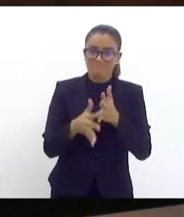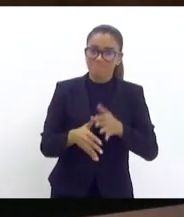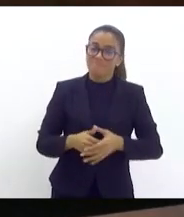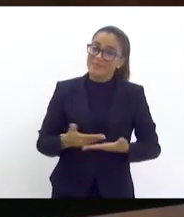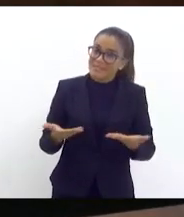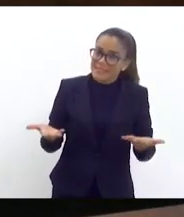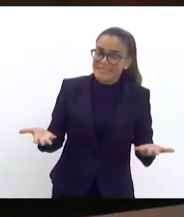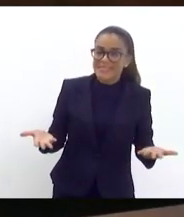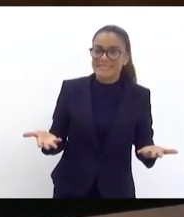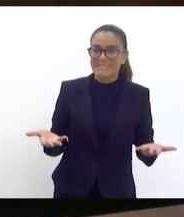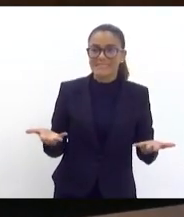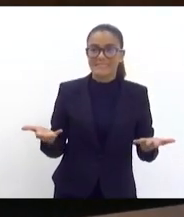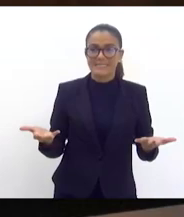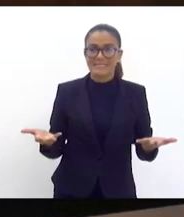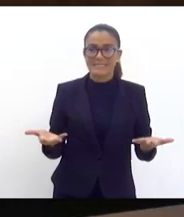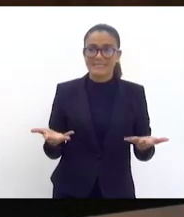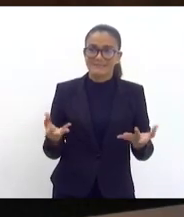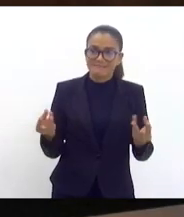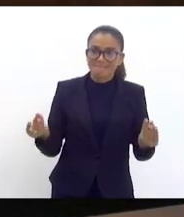Então,